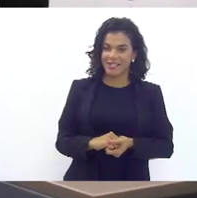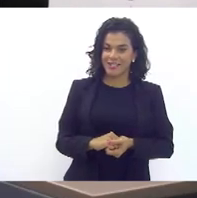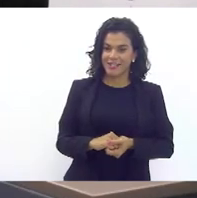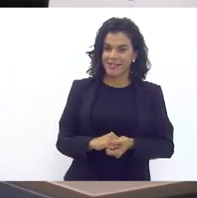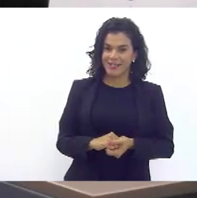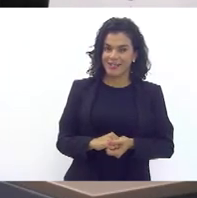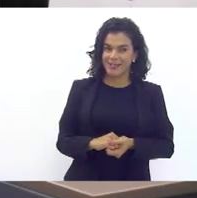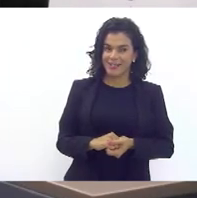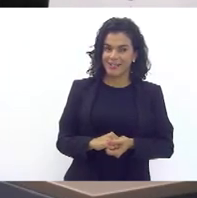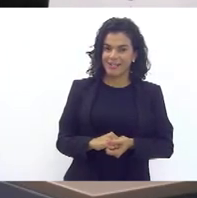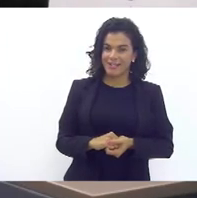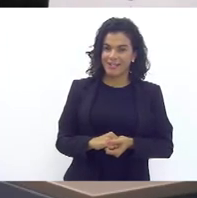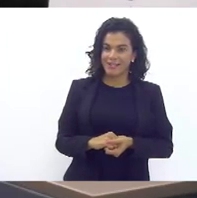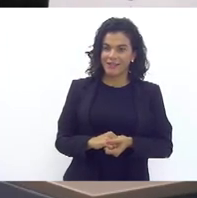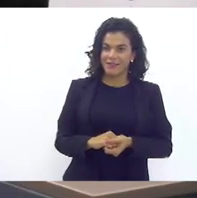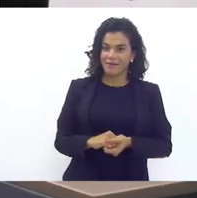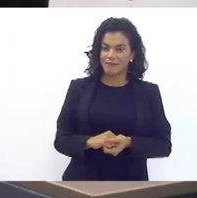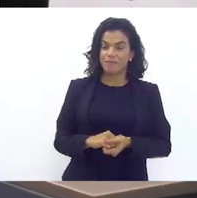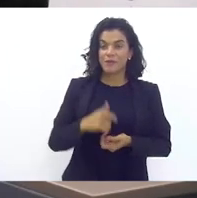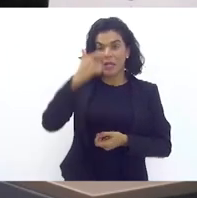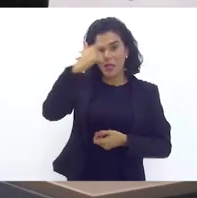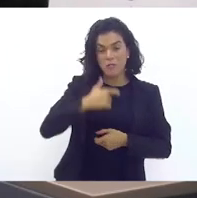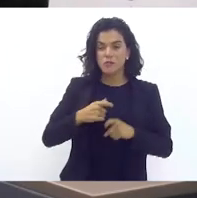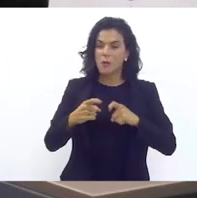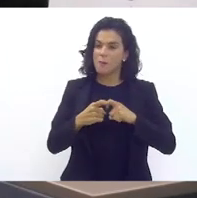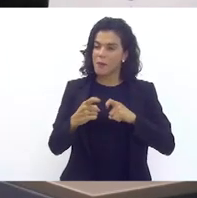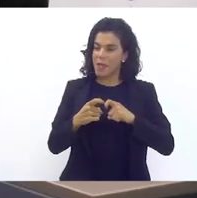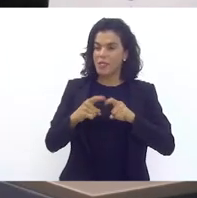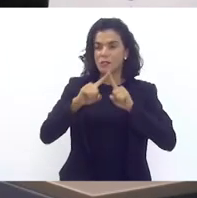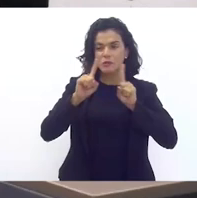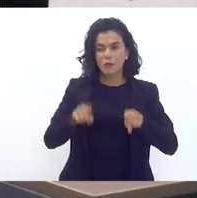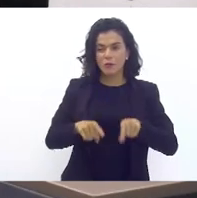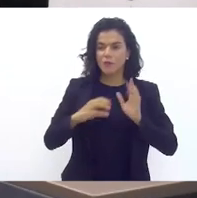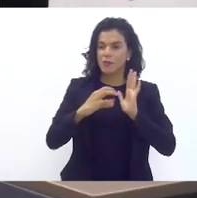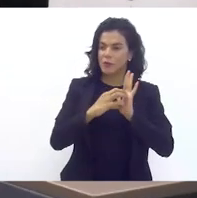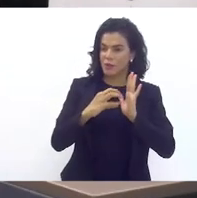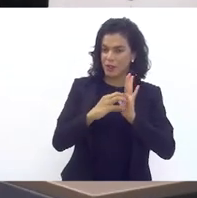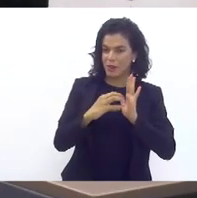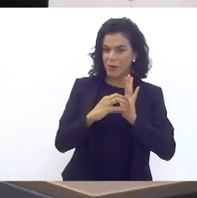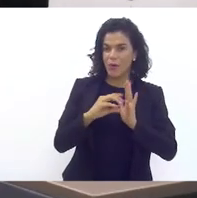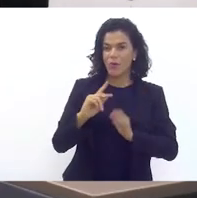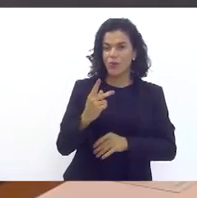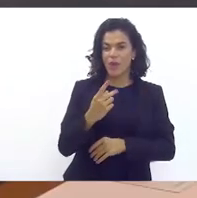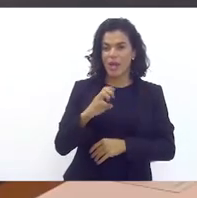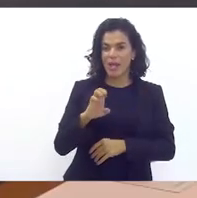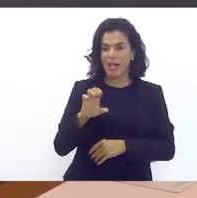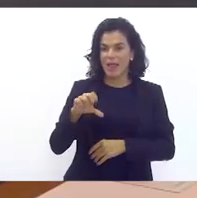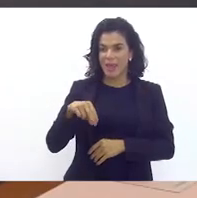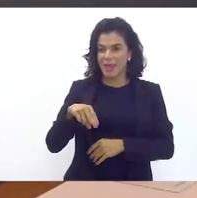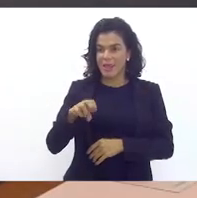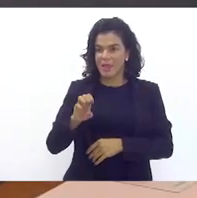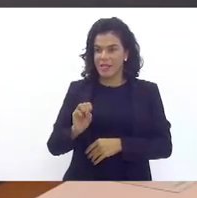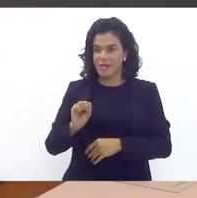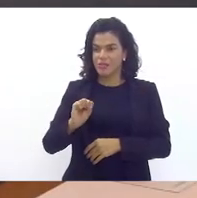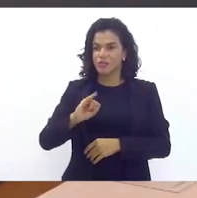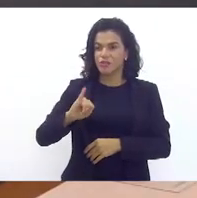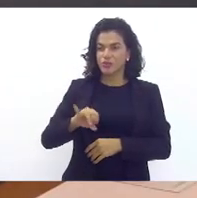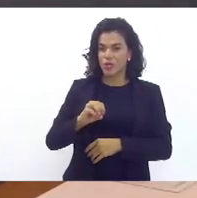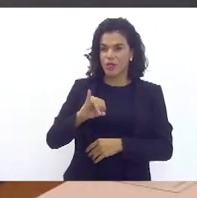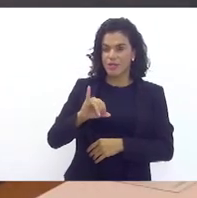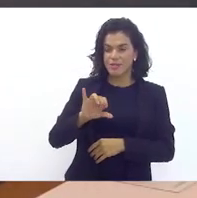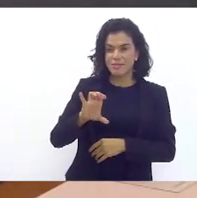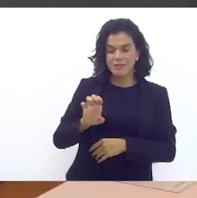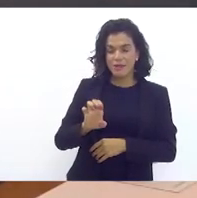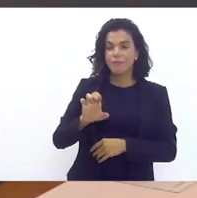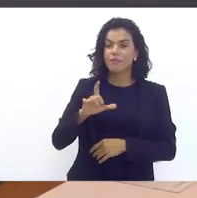Vocês desculpem essa interrupção. Eu sou médica, sou servidora, meu nome é Joyce. É que não existe um serviço de saúde que vá